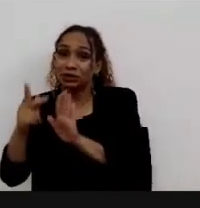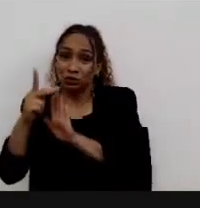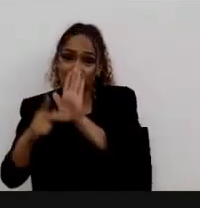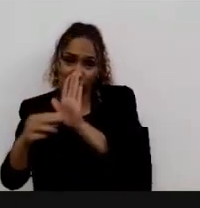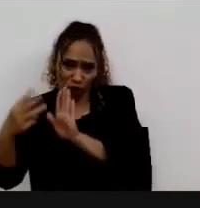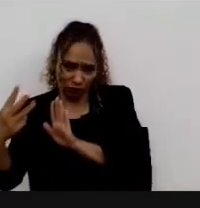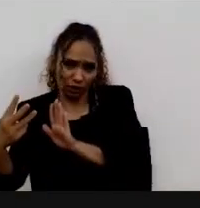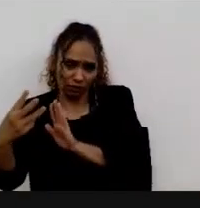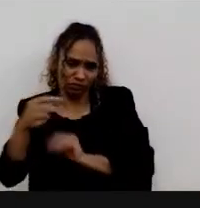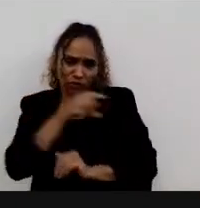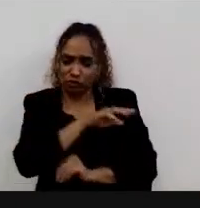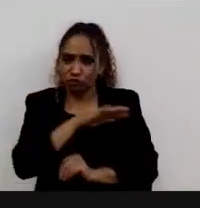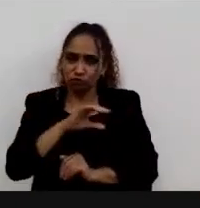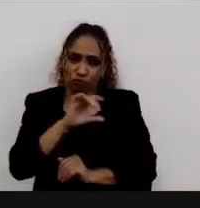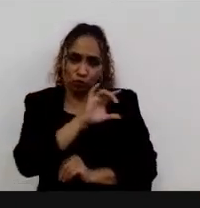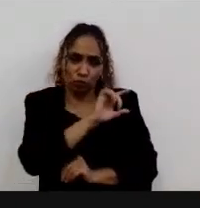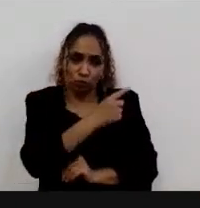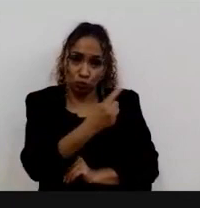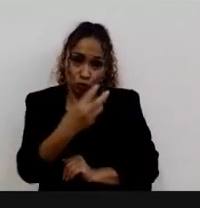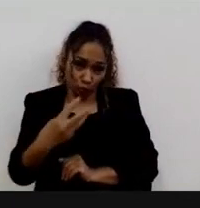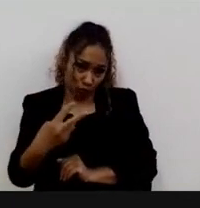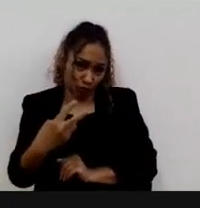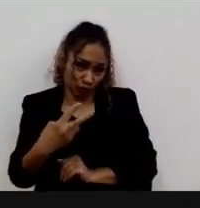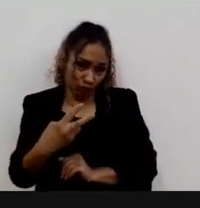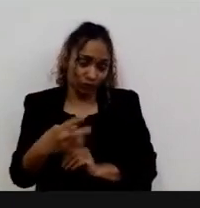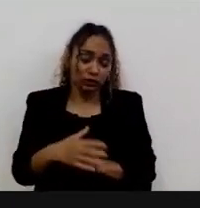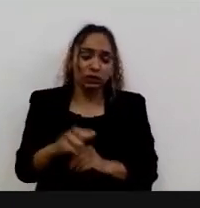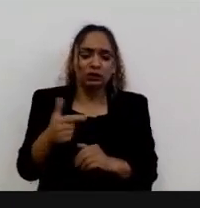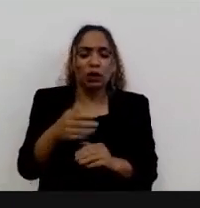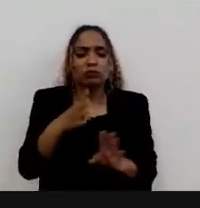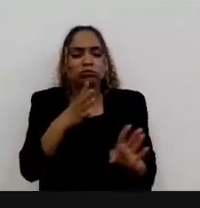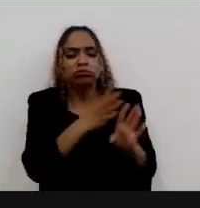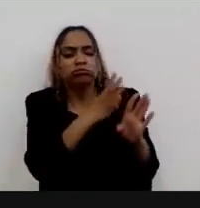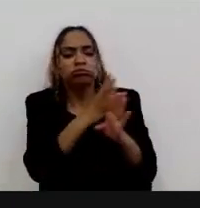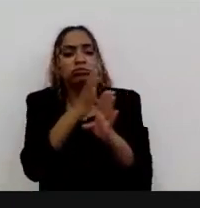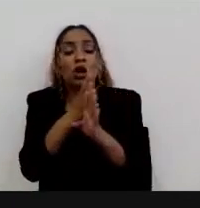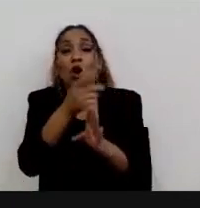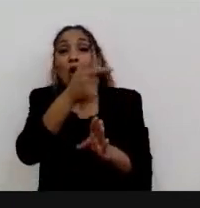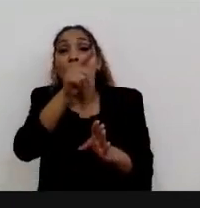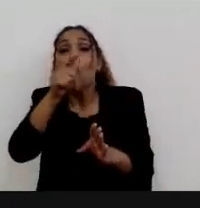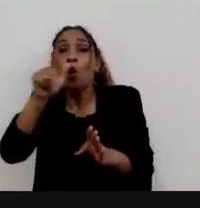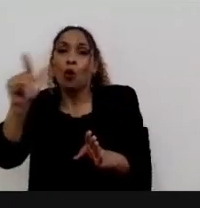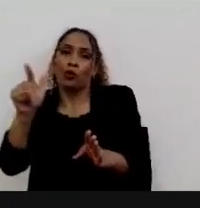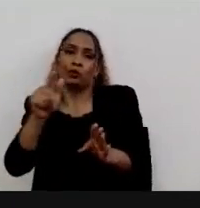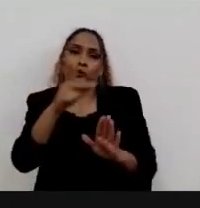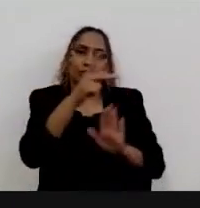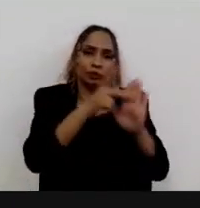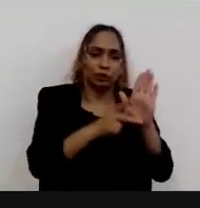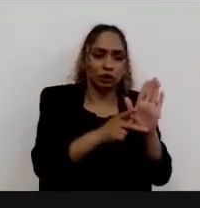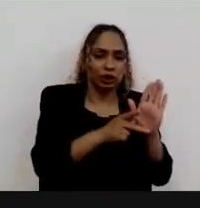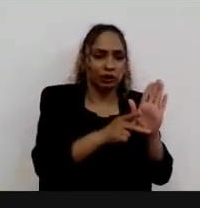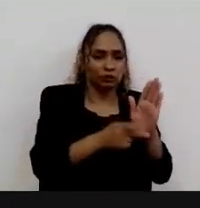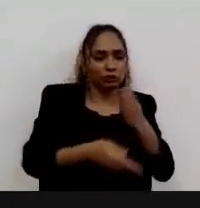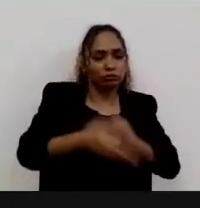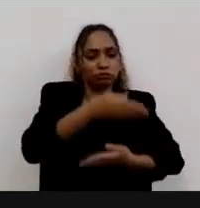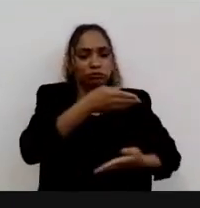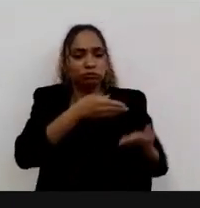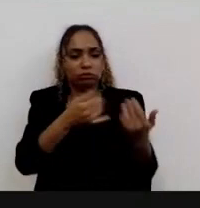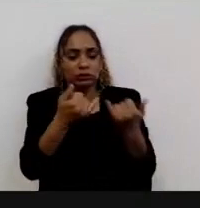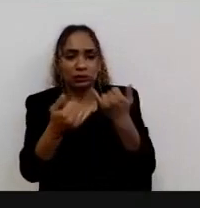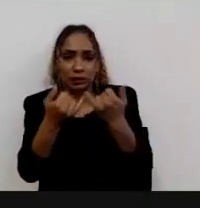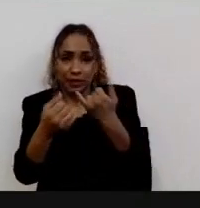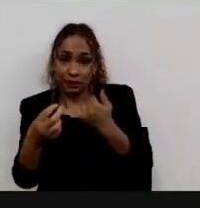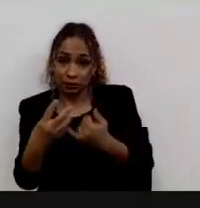demais projetos. Então, se a gente conseguir identificar quais são os outros projetos que estão em tramitação e são similares a esse